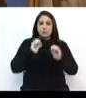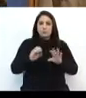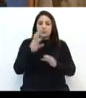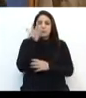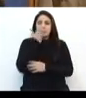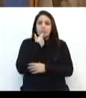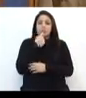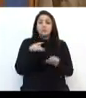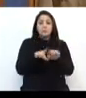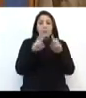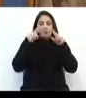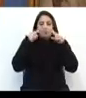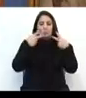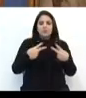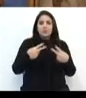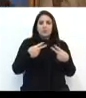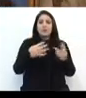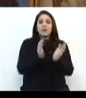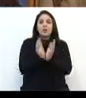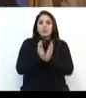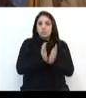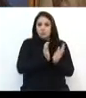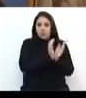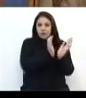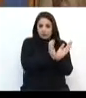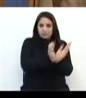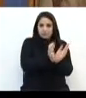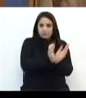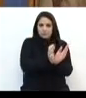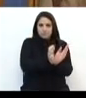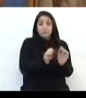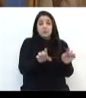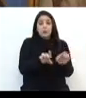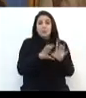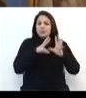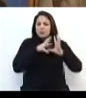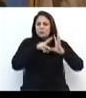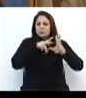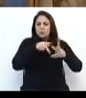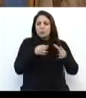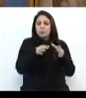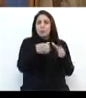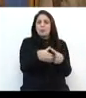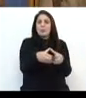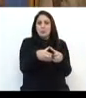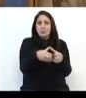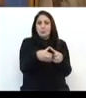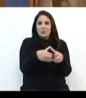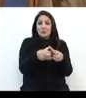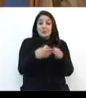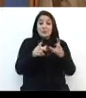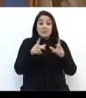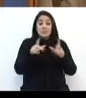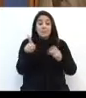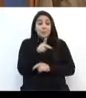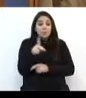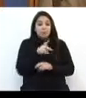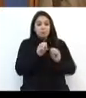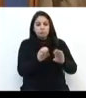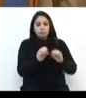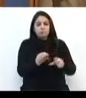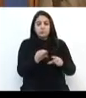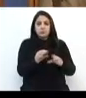reconhece que todas as colegas das unidades de educação infantil, todo o quadro de educadores da